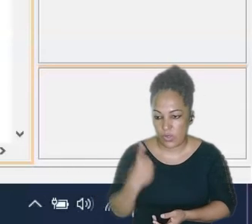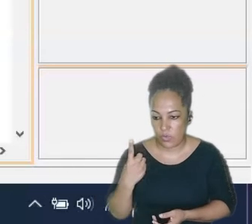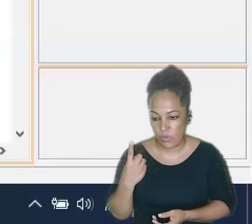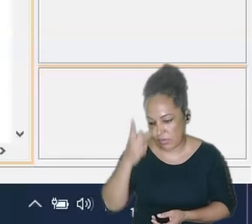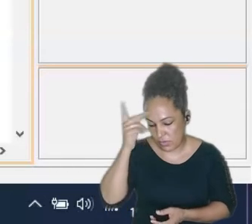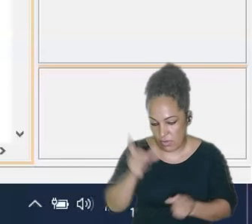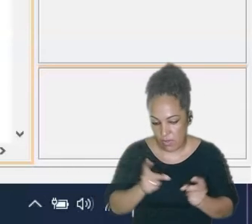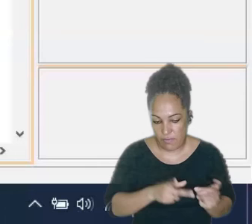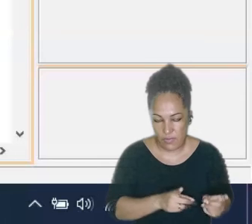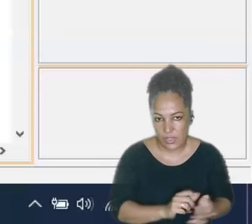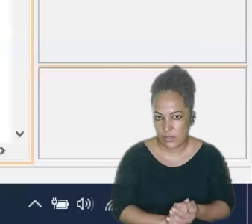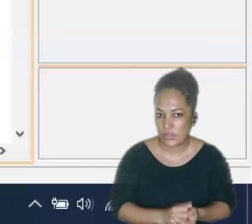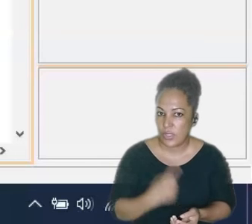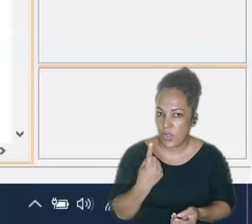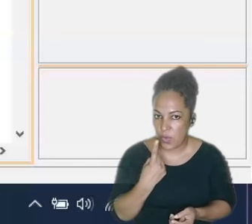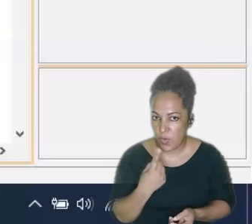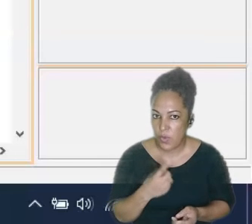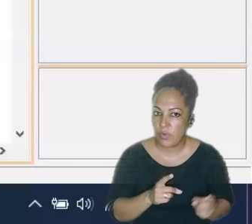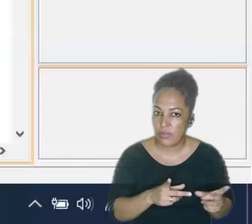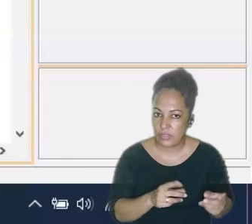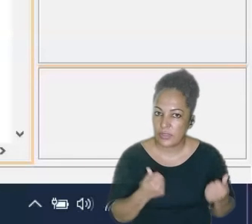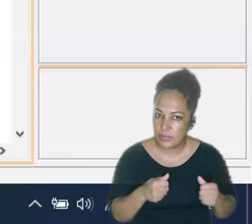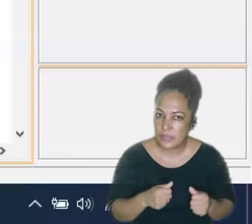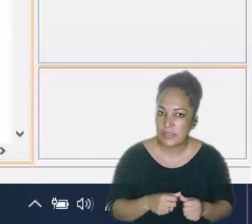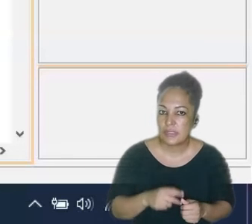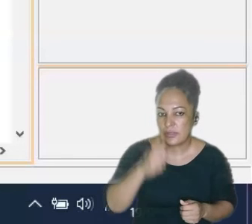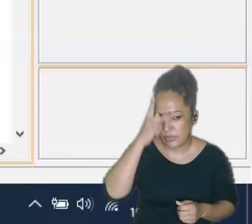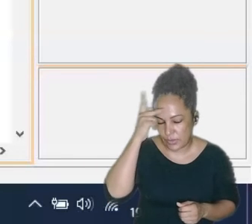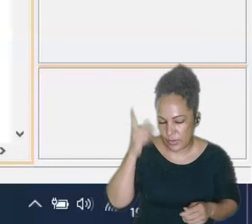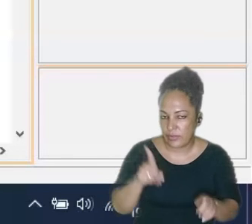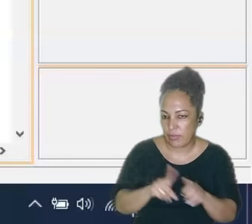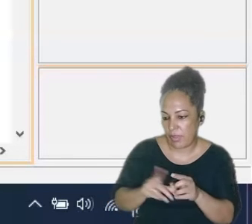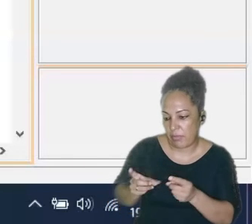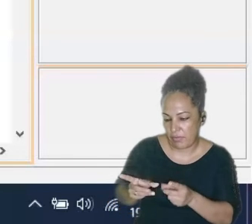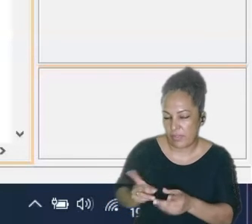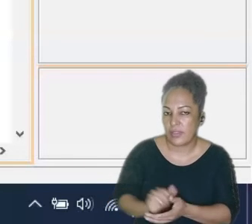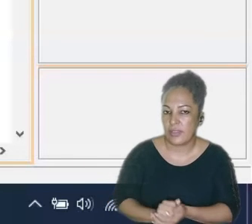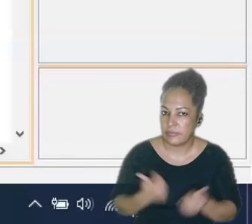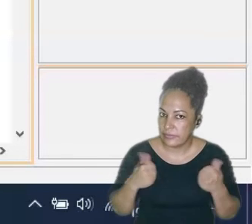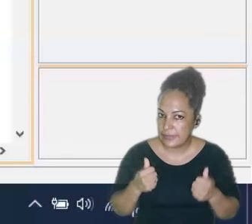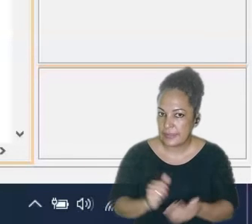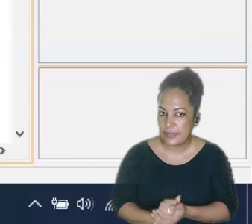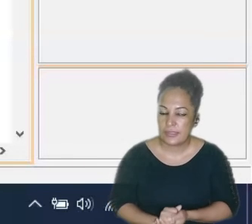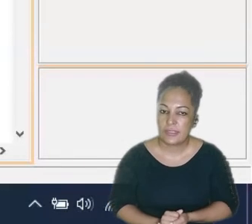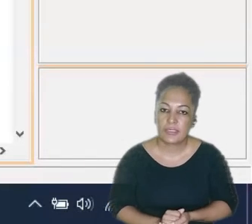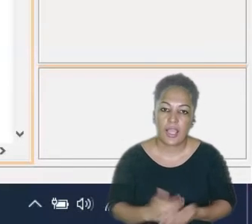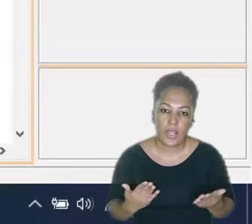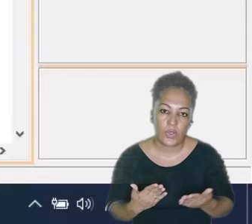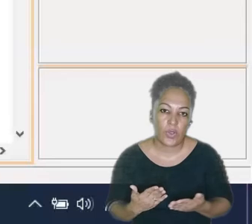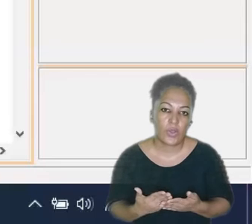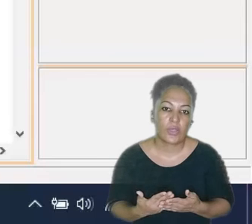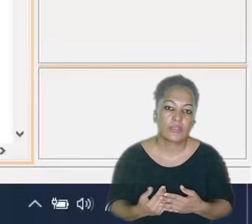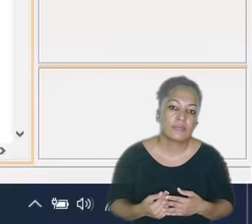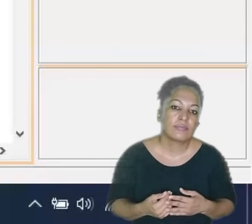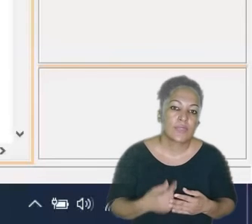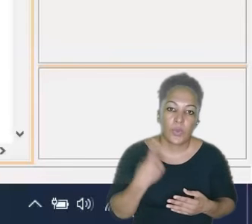É um atendente só que faz uma venda por vez. Uma venda para existir precisa de funcionário? Sim, então um para um aqui.